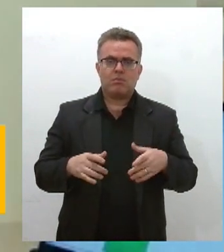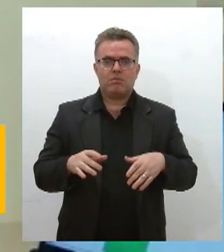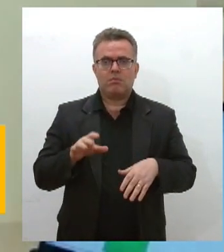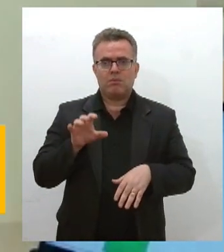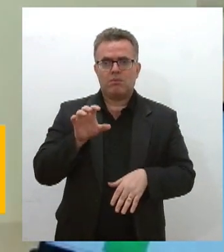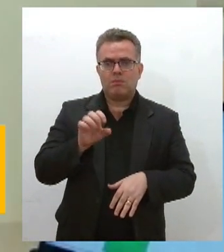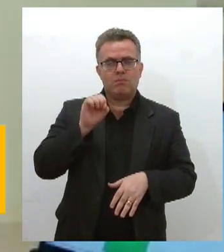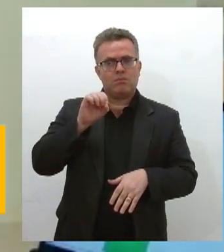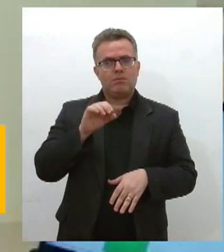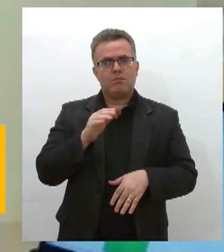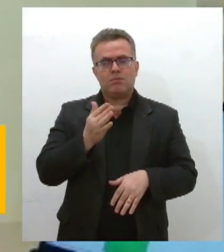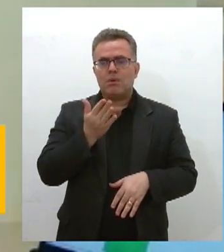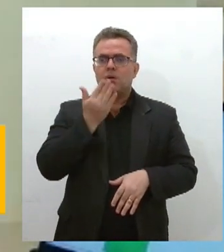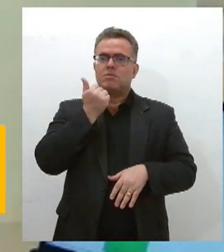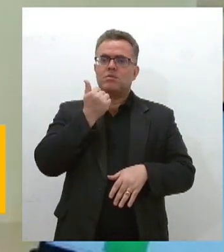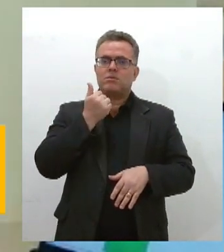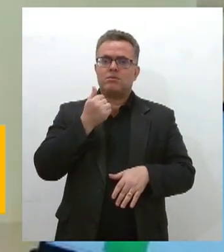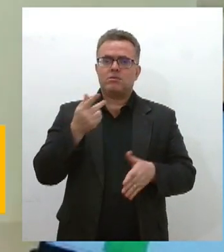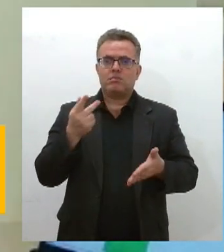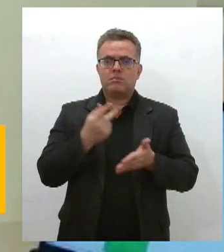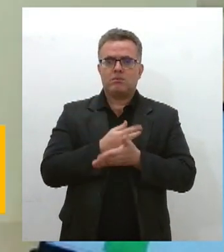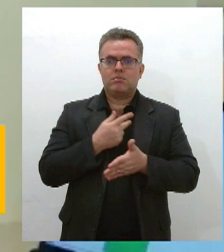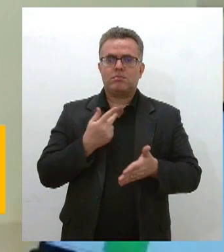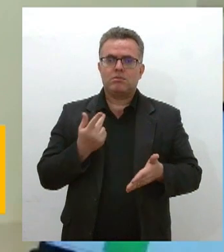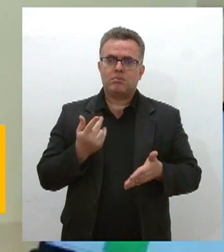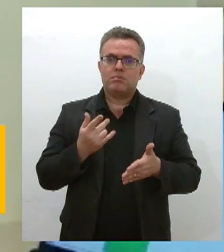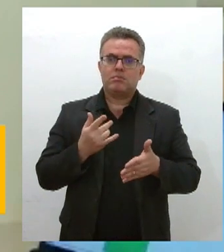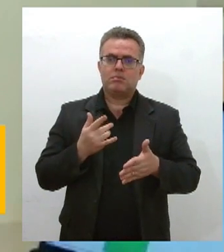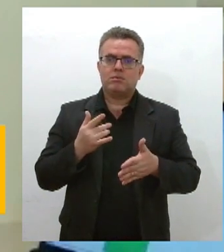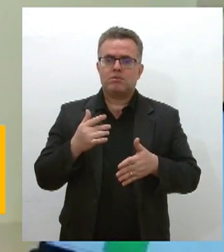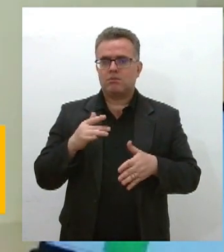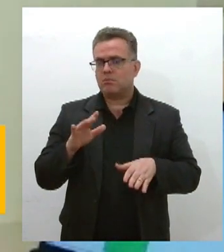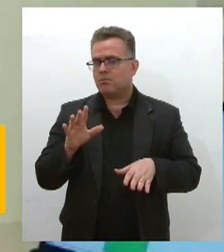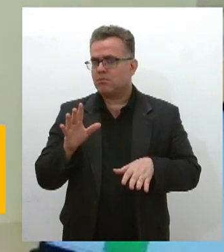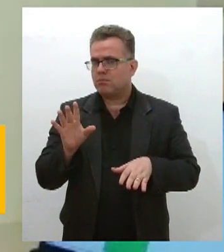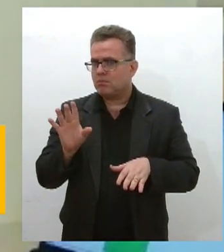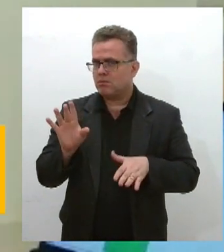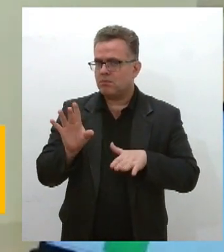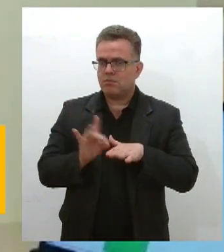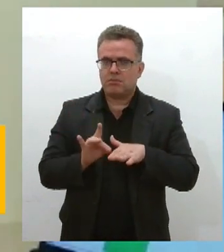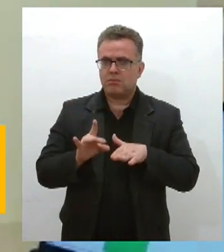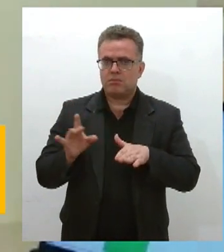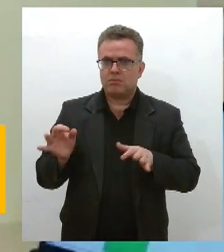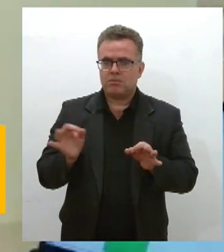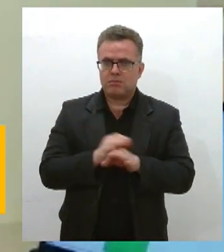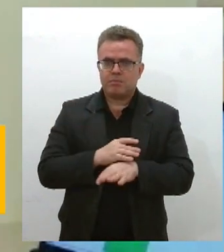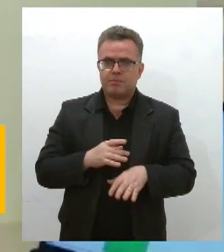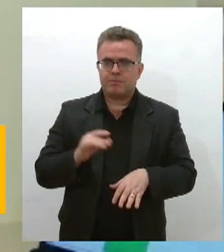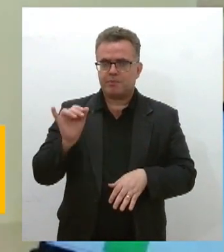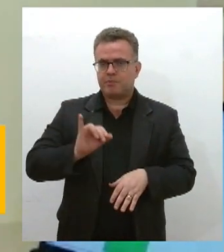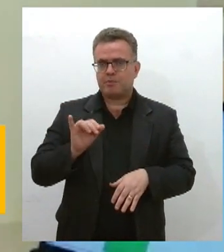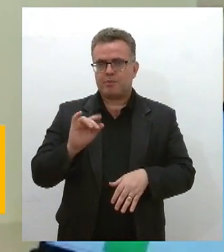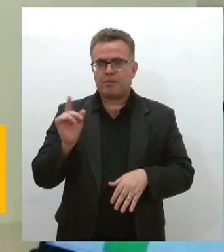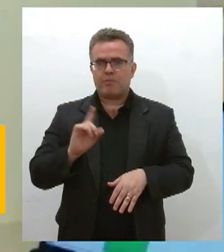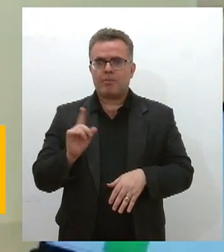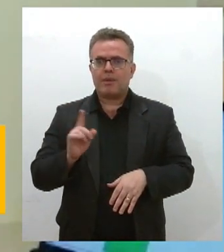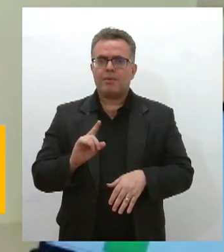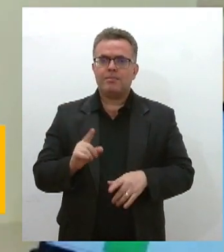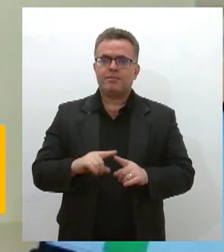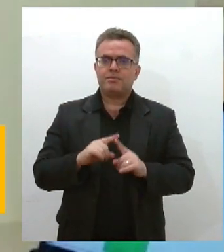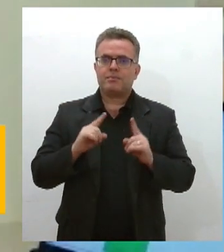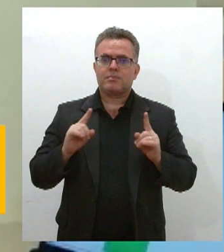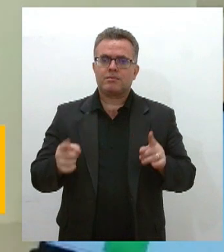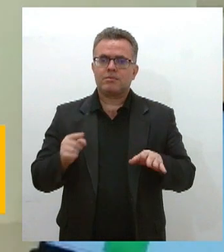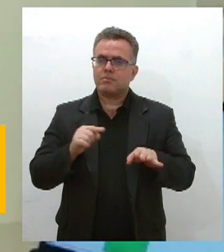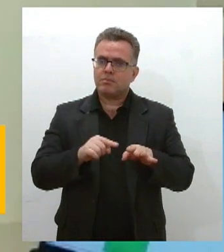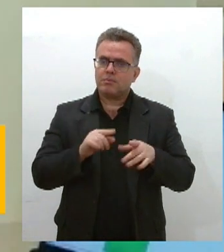ferida faz parecer que é uma ferida simples, uma ferida sem maior importância, quando na realidade ela pode se tornar